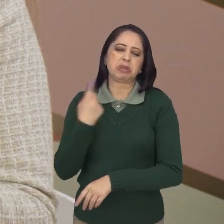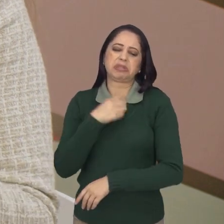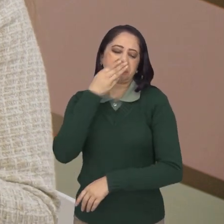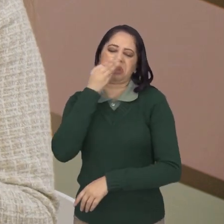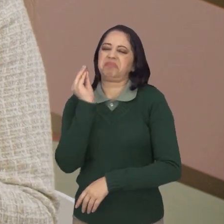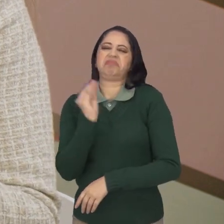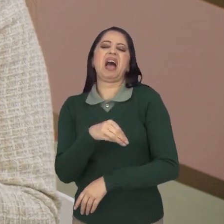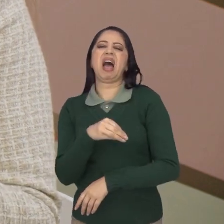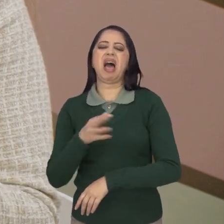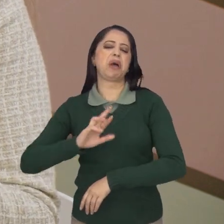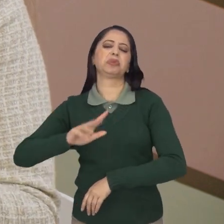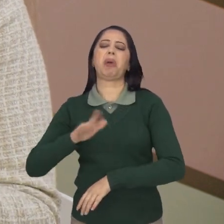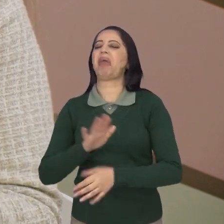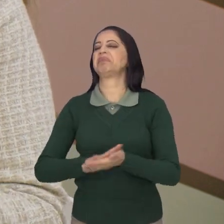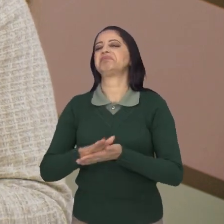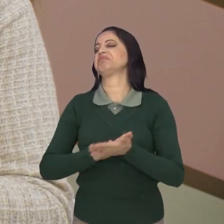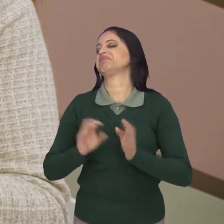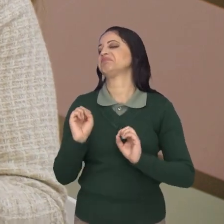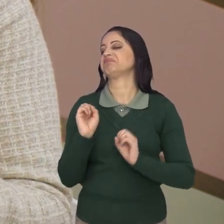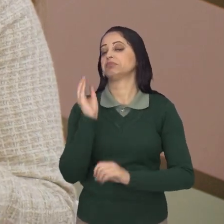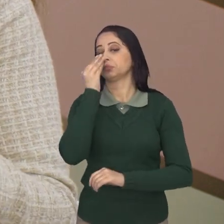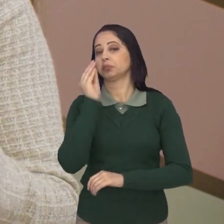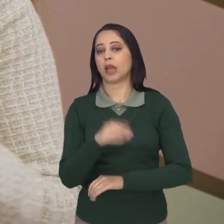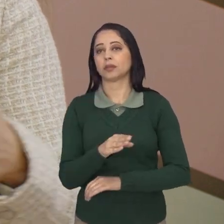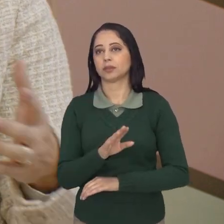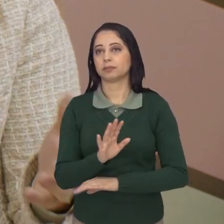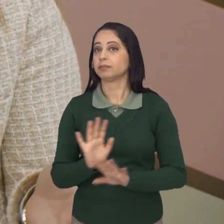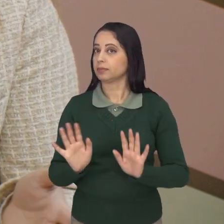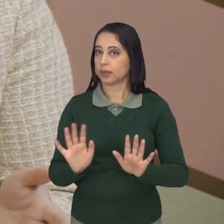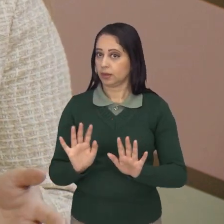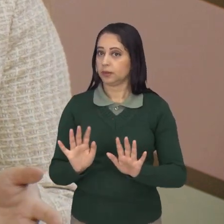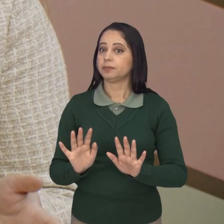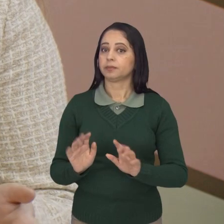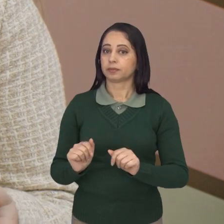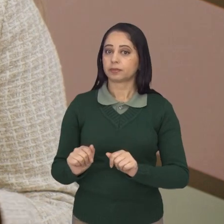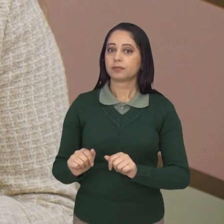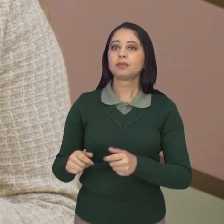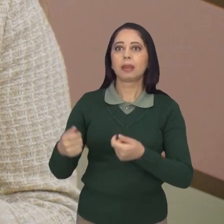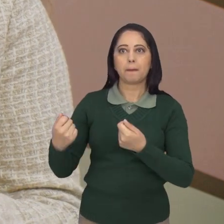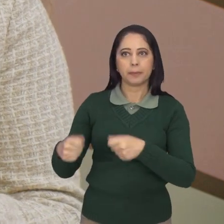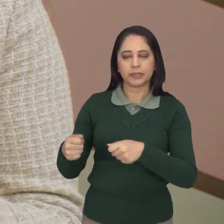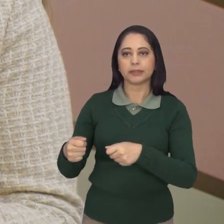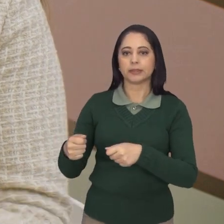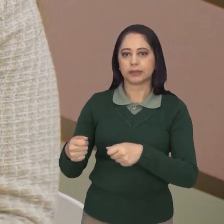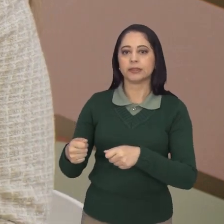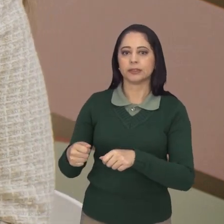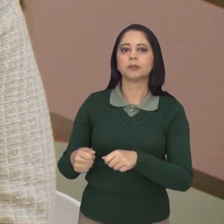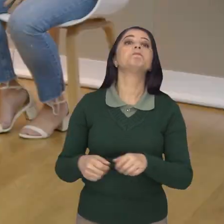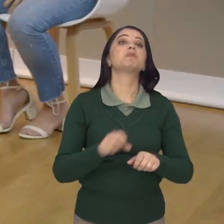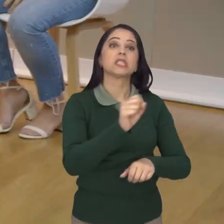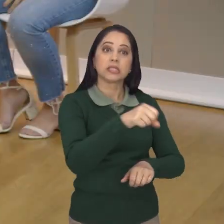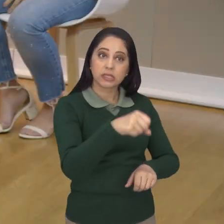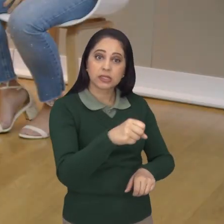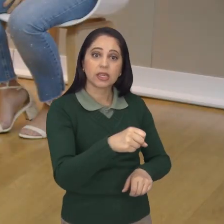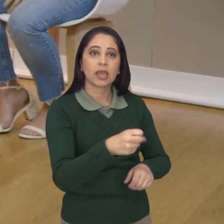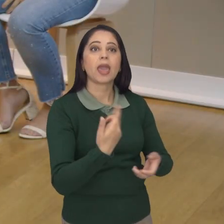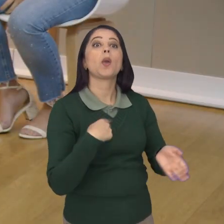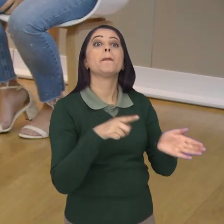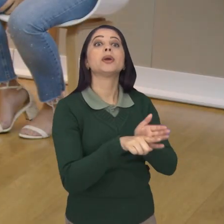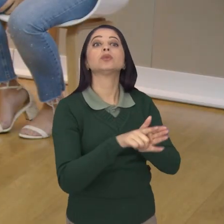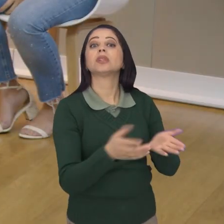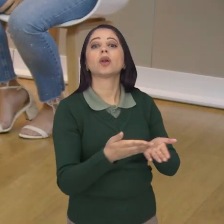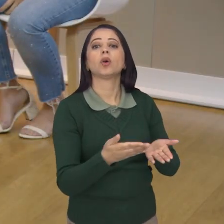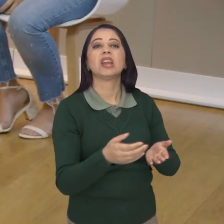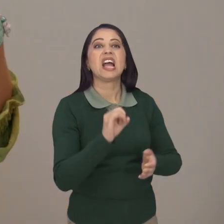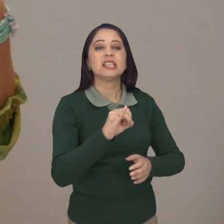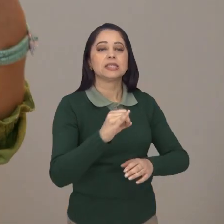liga muito à reação alimentar e aí merece, assim, outras exposições para a gente pensar no alimento. Justamente essa seria a minha próxima